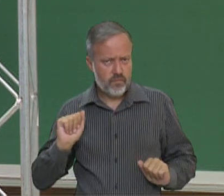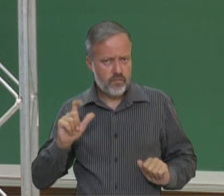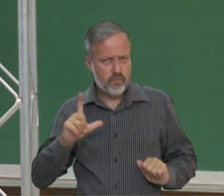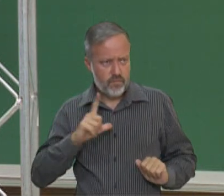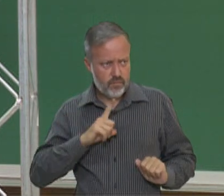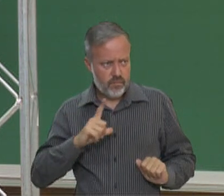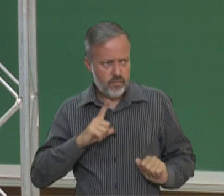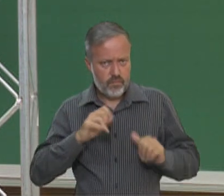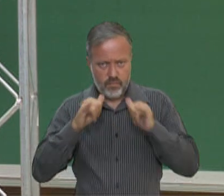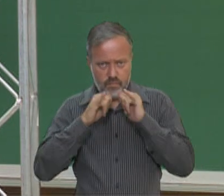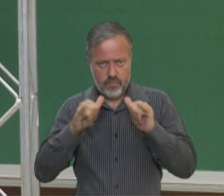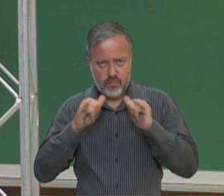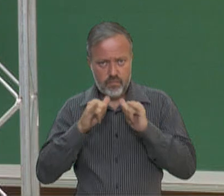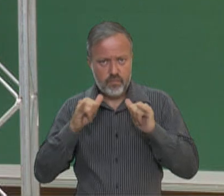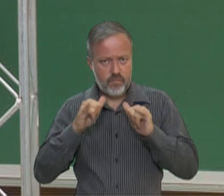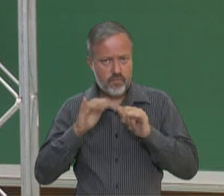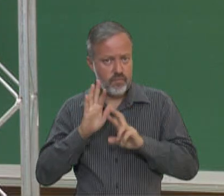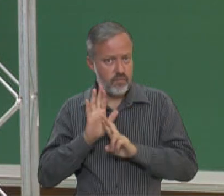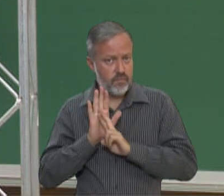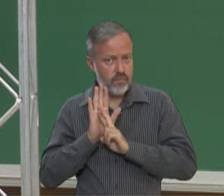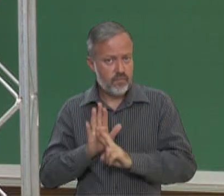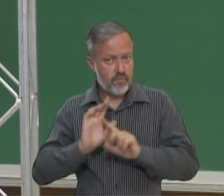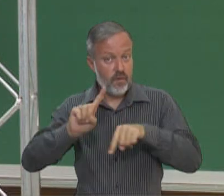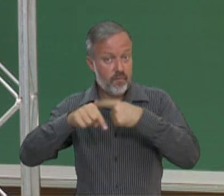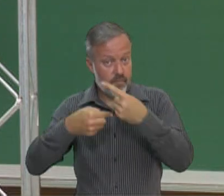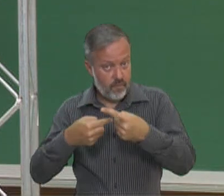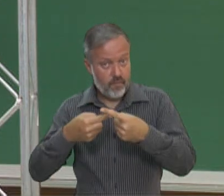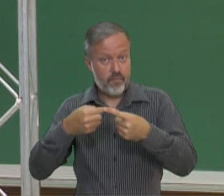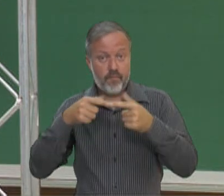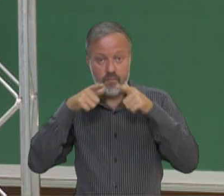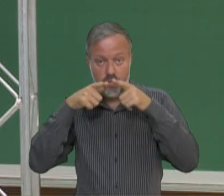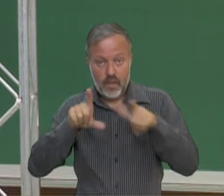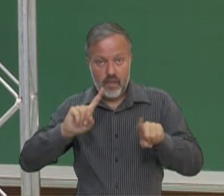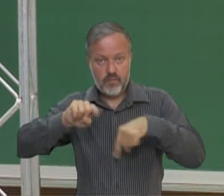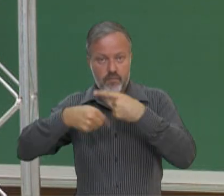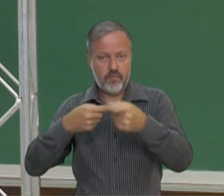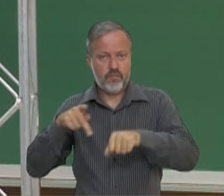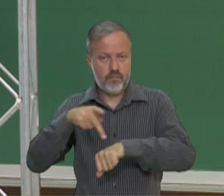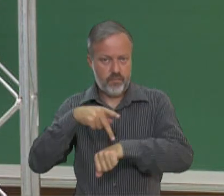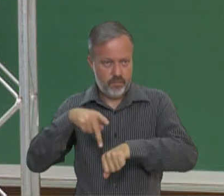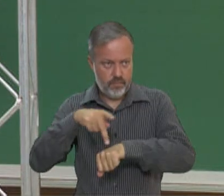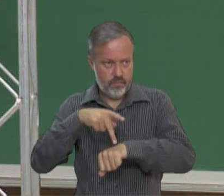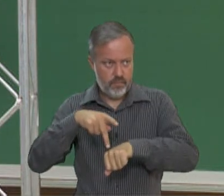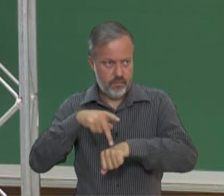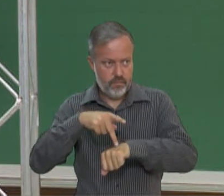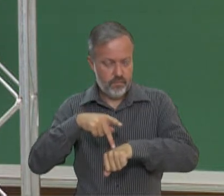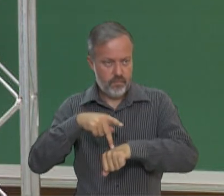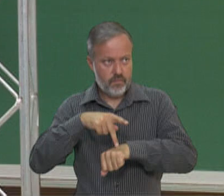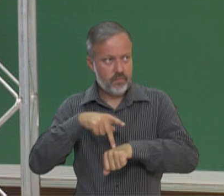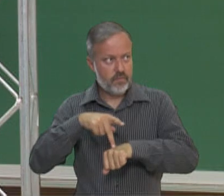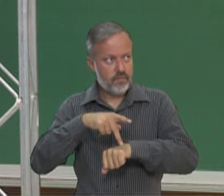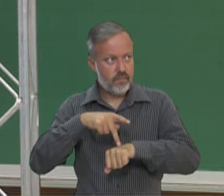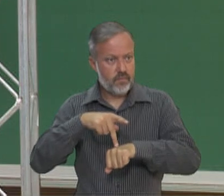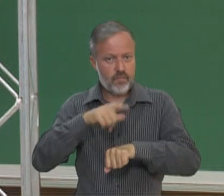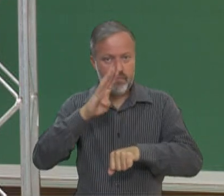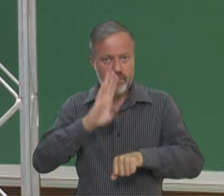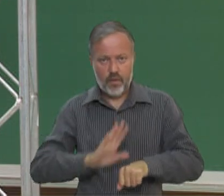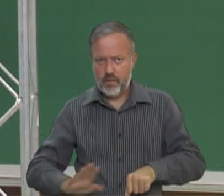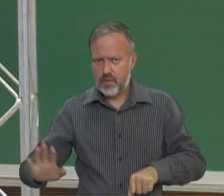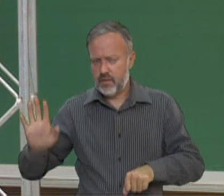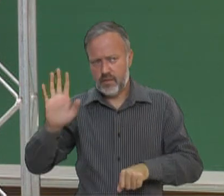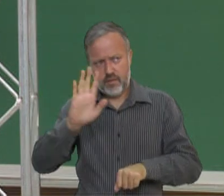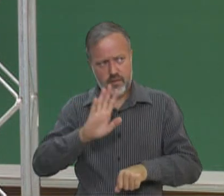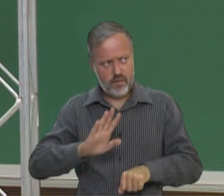e representações em outras línguas e outros países. Então, existe El País Peru, El País Brasil,